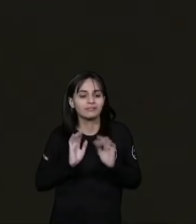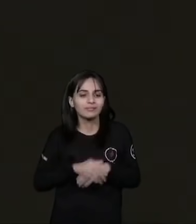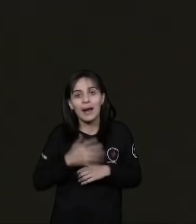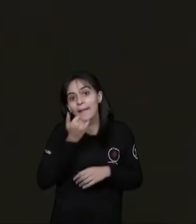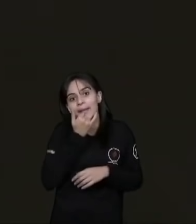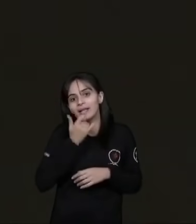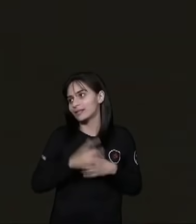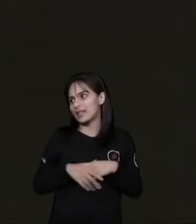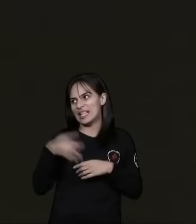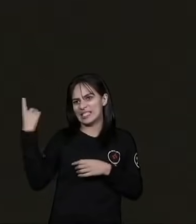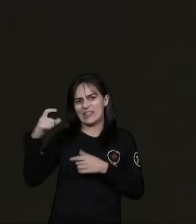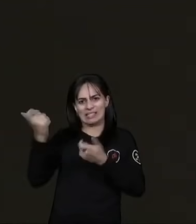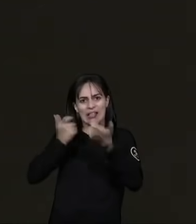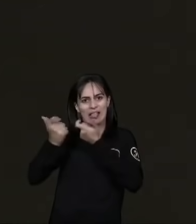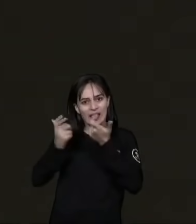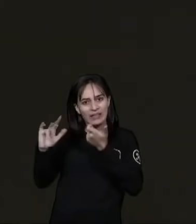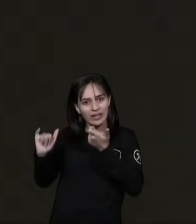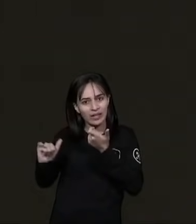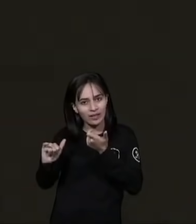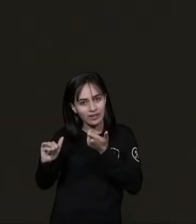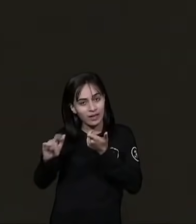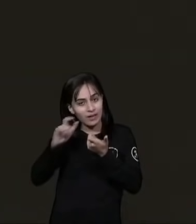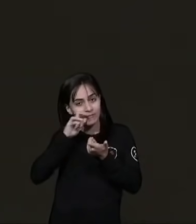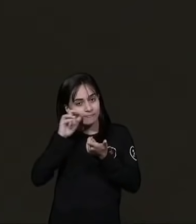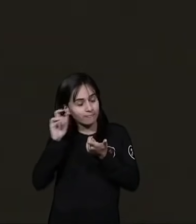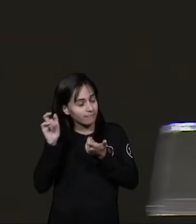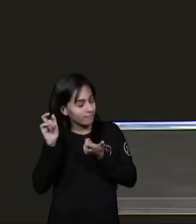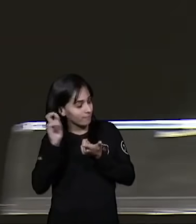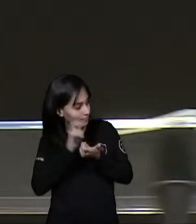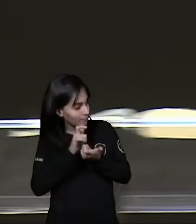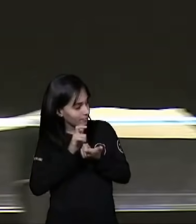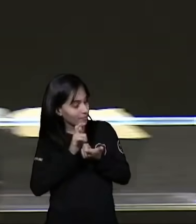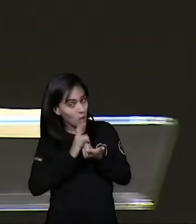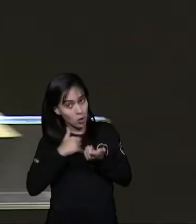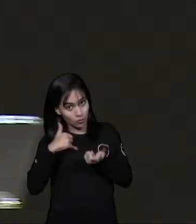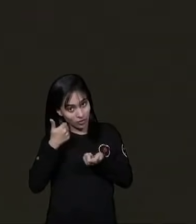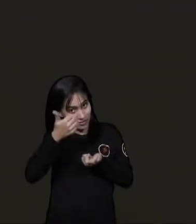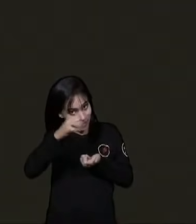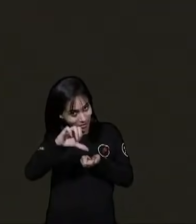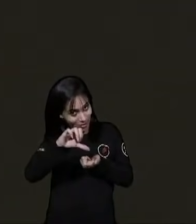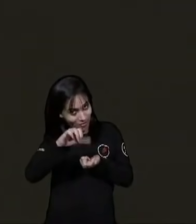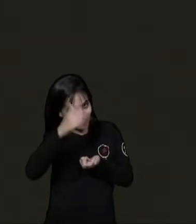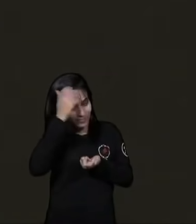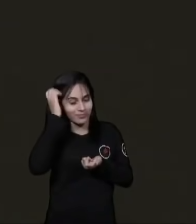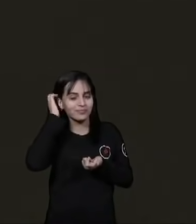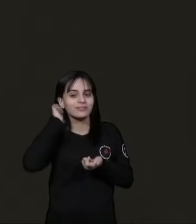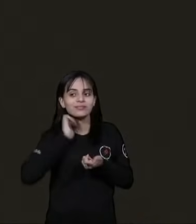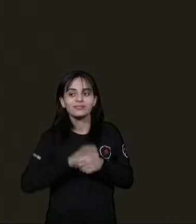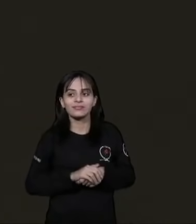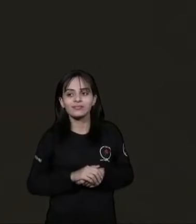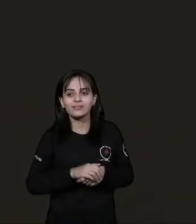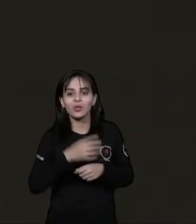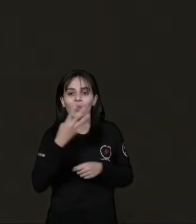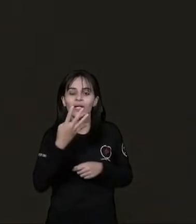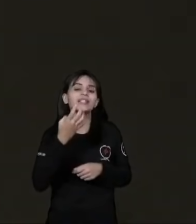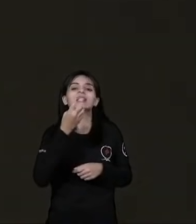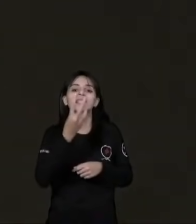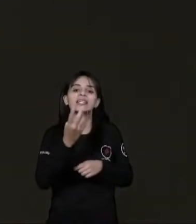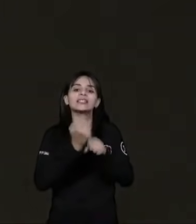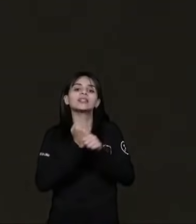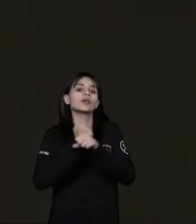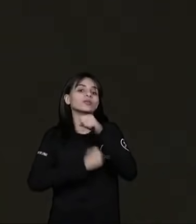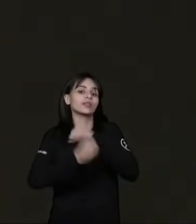esse cara vai acabar comigo ele disse uma palavra pequena eu tinha 19 anos 43 anos